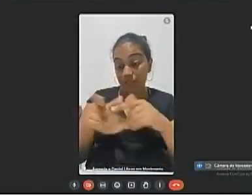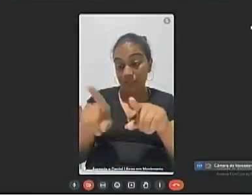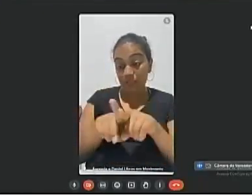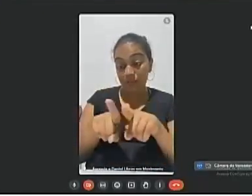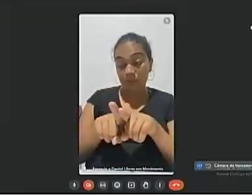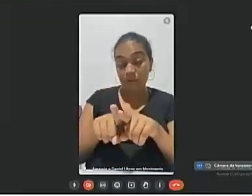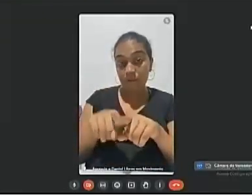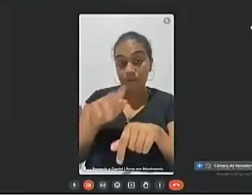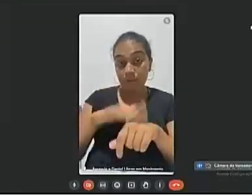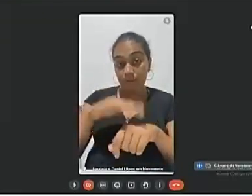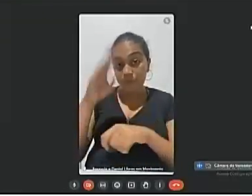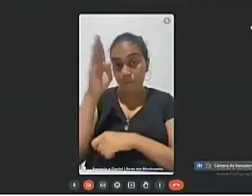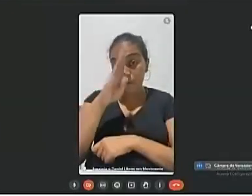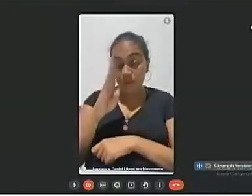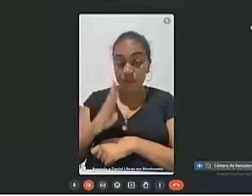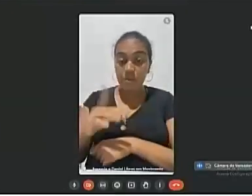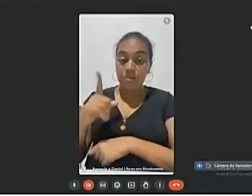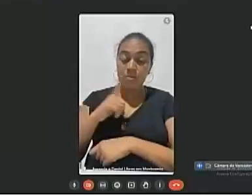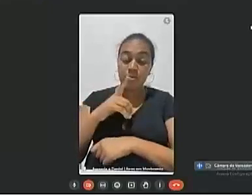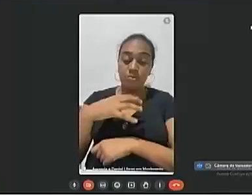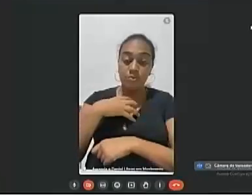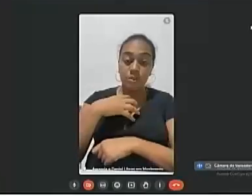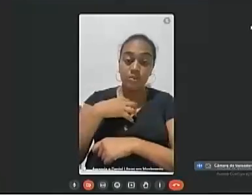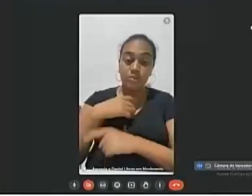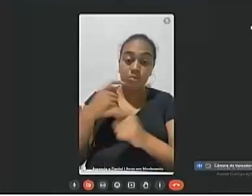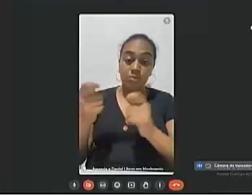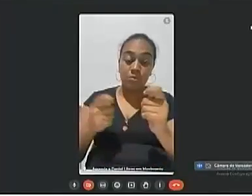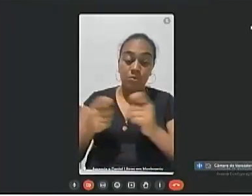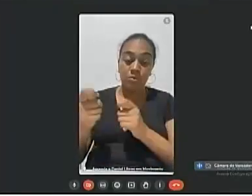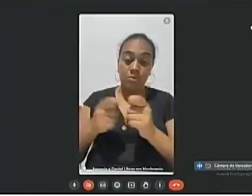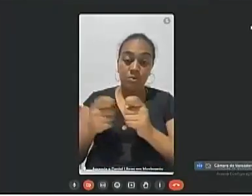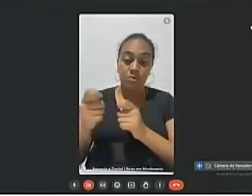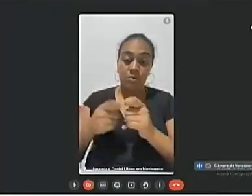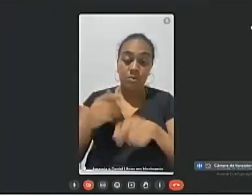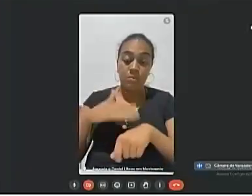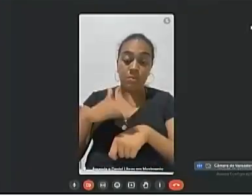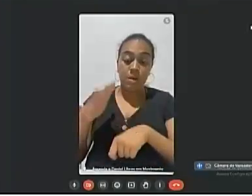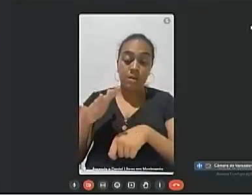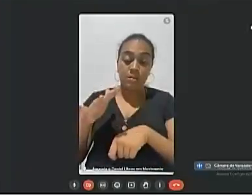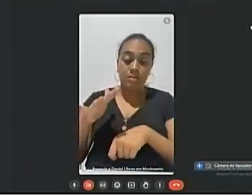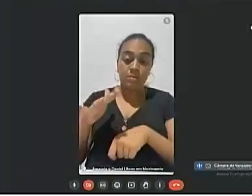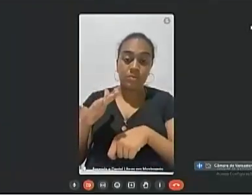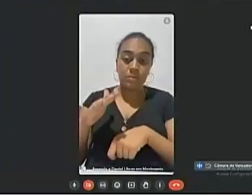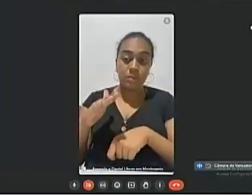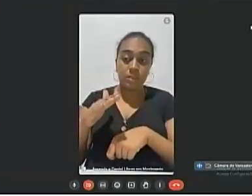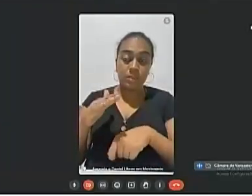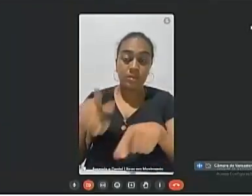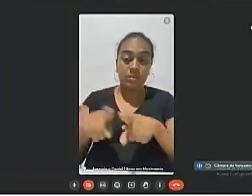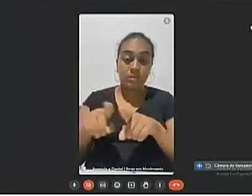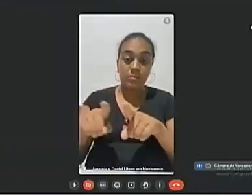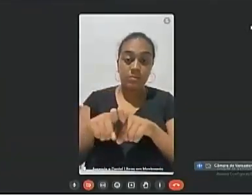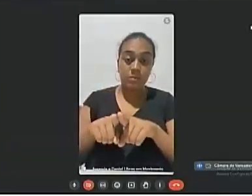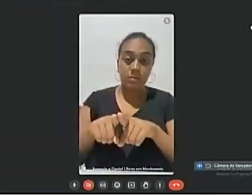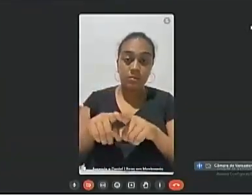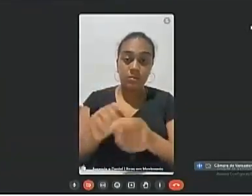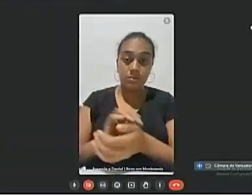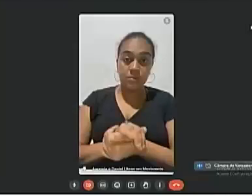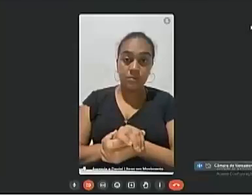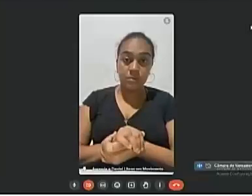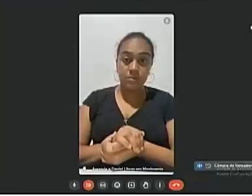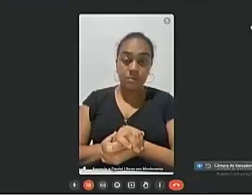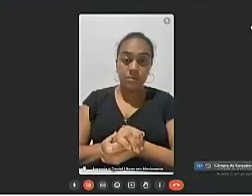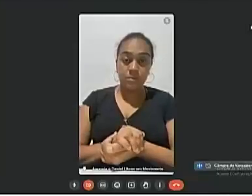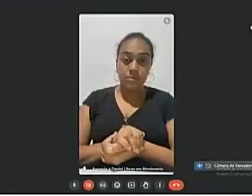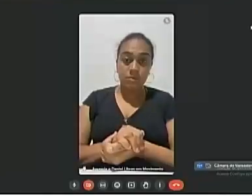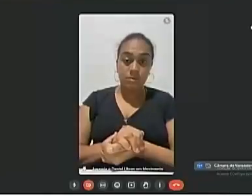Fazenda Brasil com uma estrutura de controle de comportas, em uma escala muito maior do que tem no canal Extravasor em São José dos Pinhais, bem nas